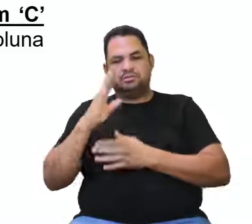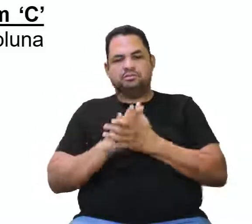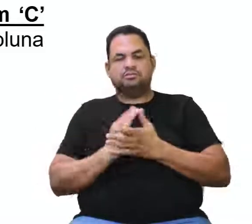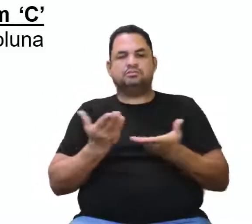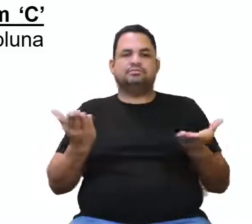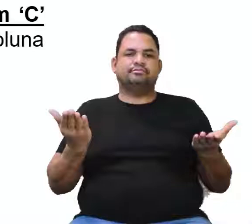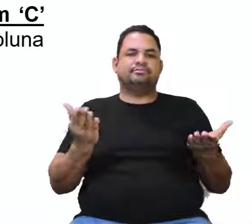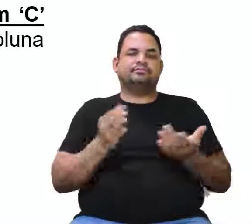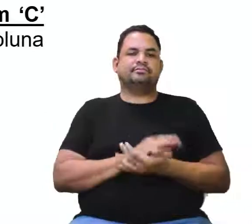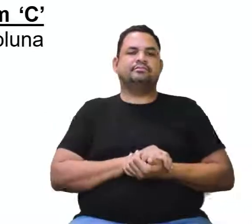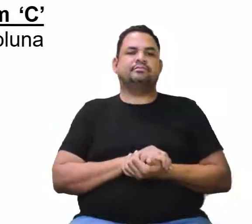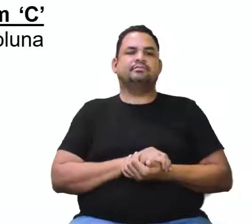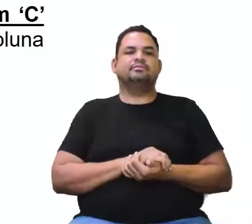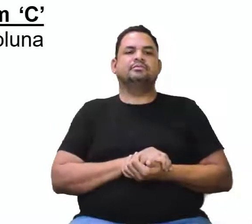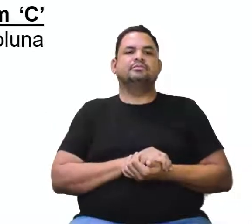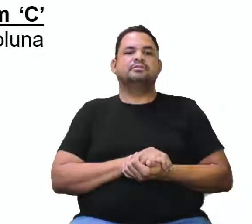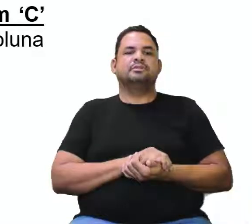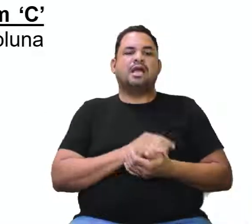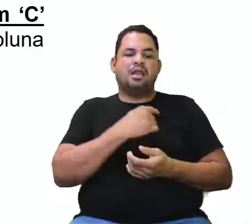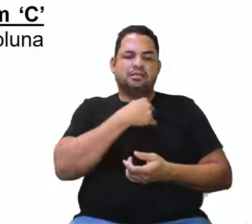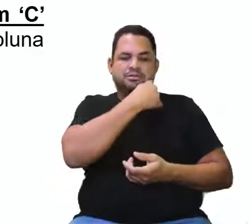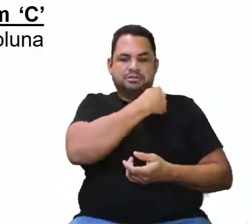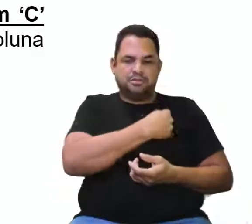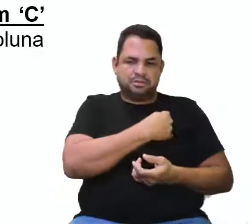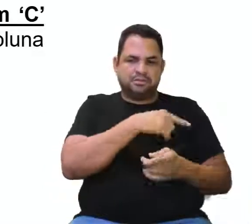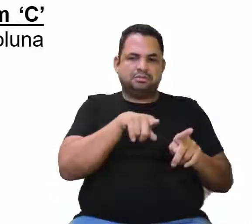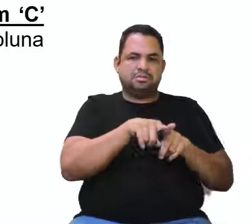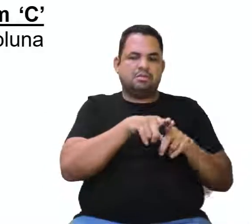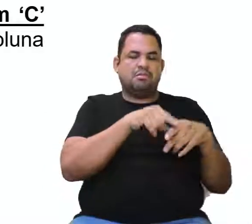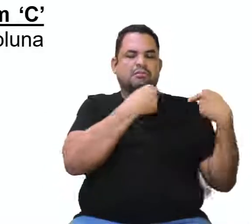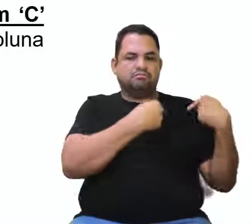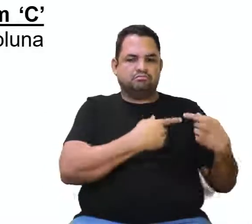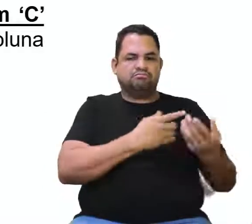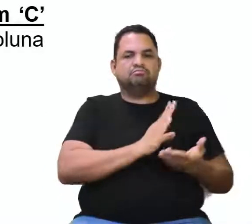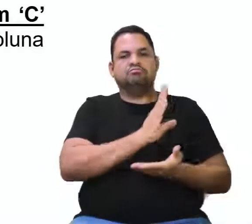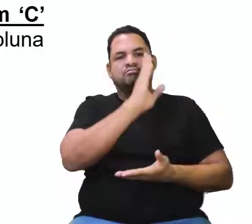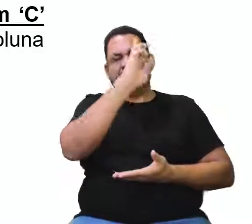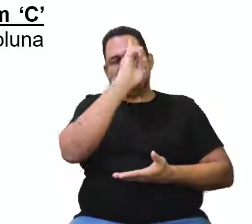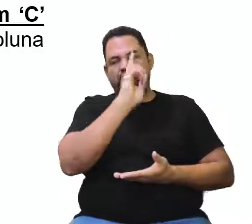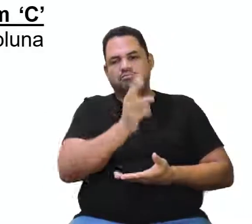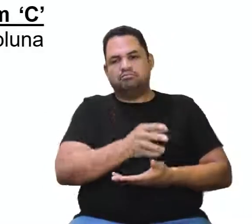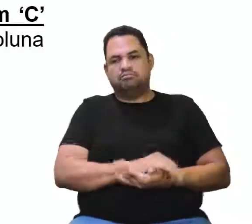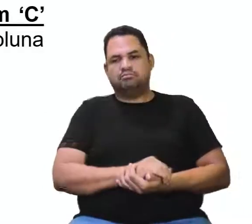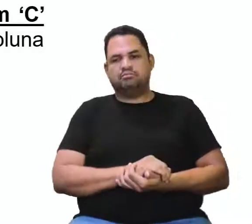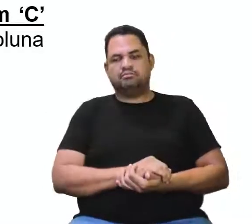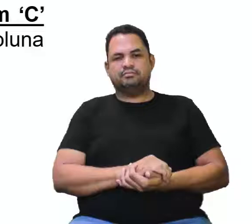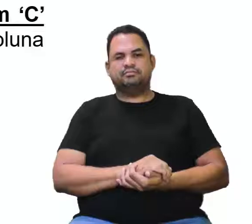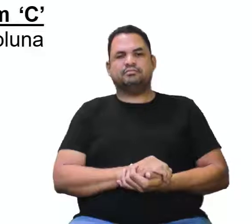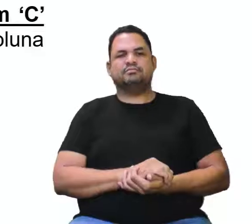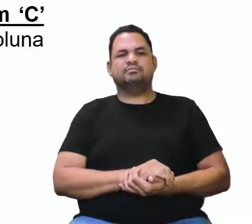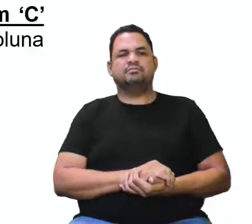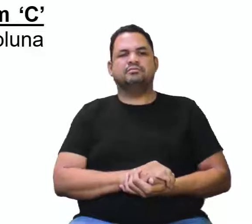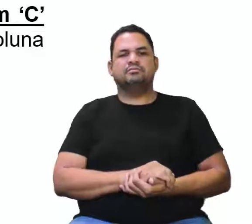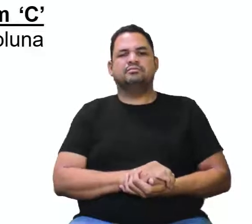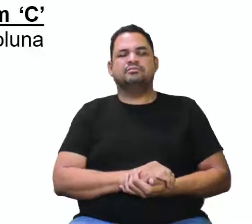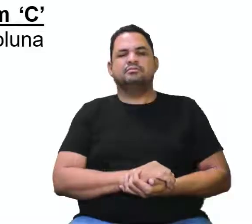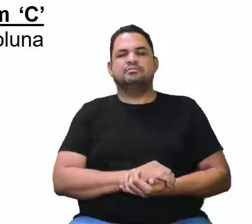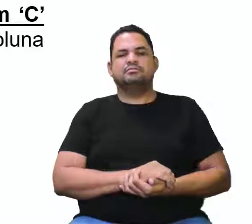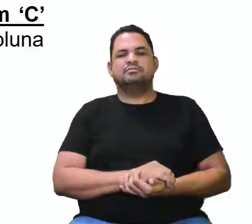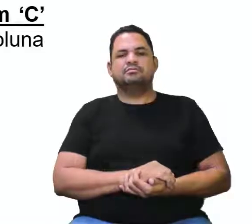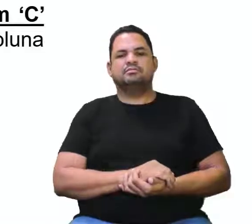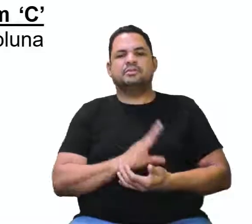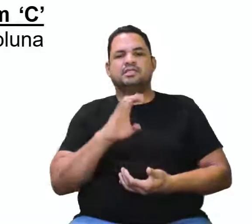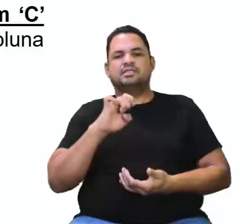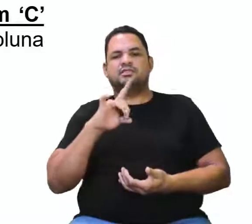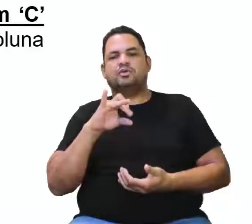só de um lado. E quem carrega do lado esquerdo? Para o outro. E assim sucessivamente. O que mais, professora Iris?